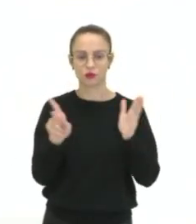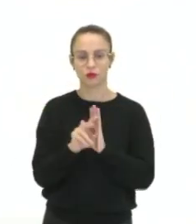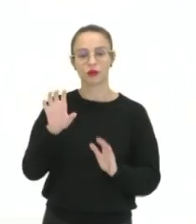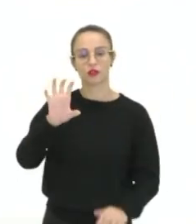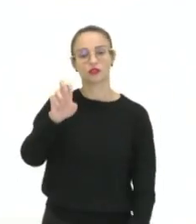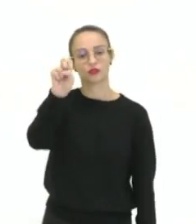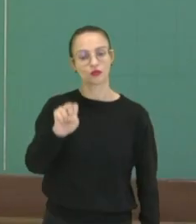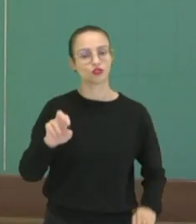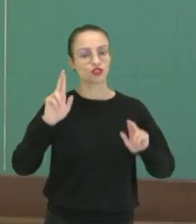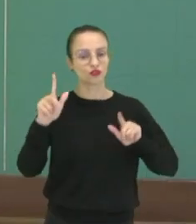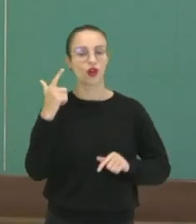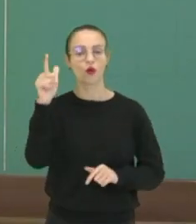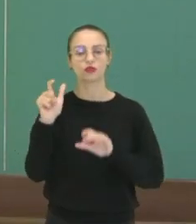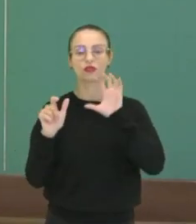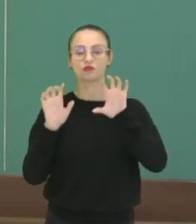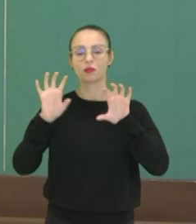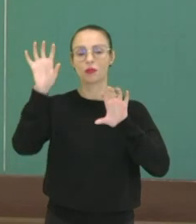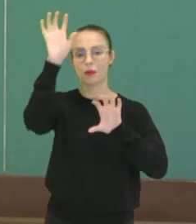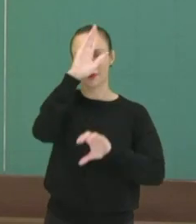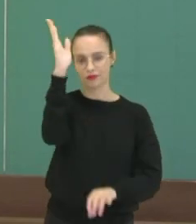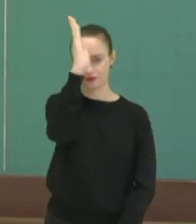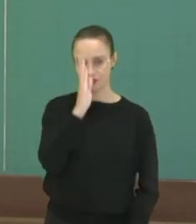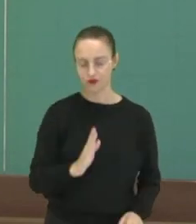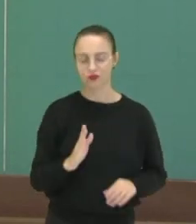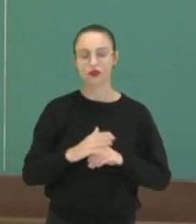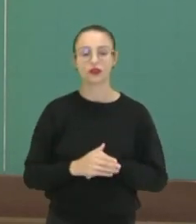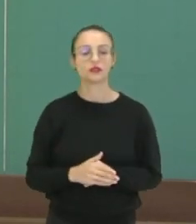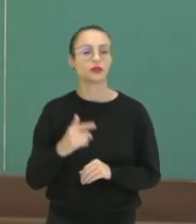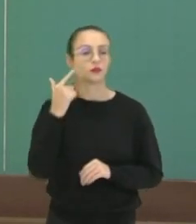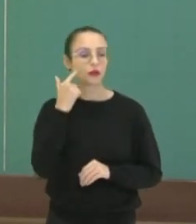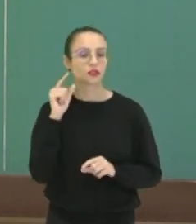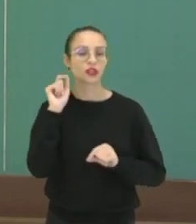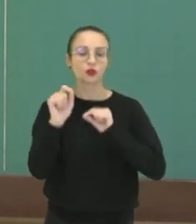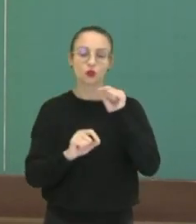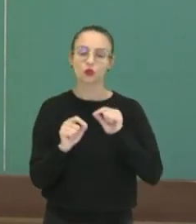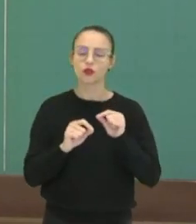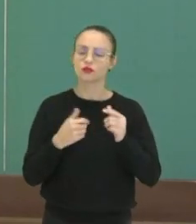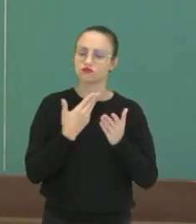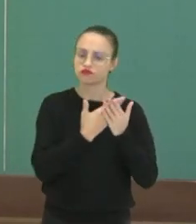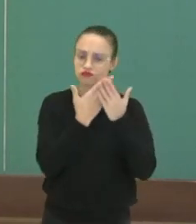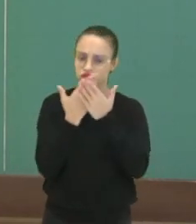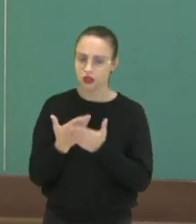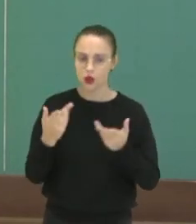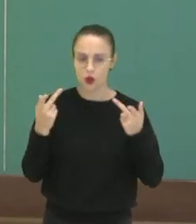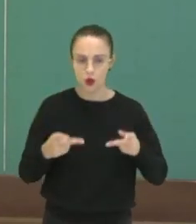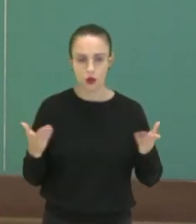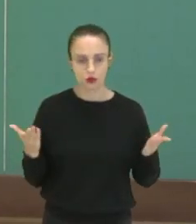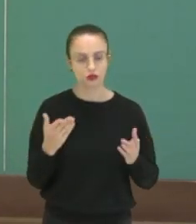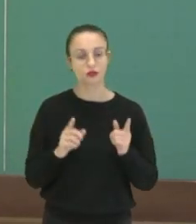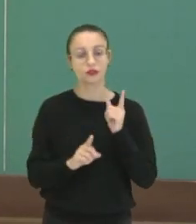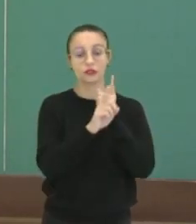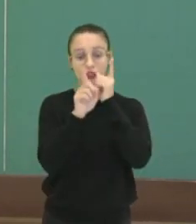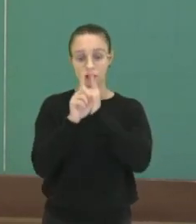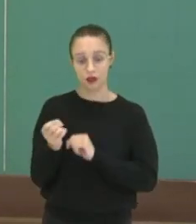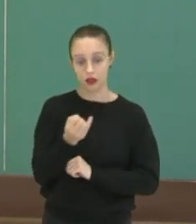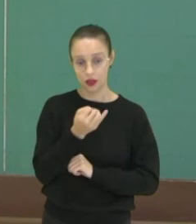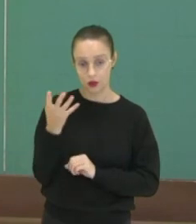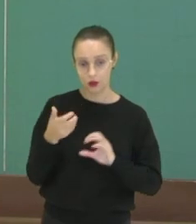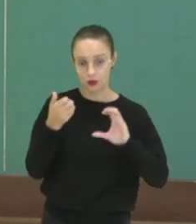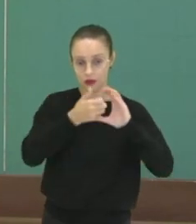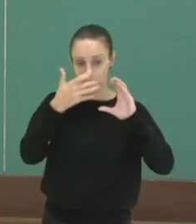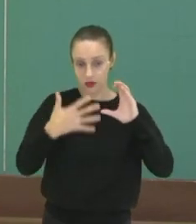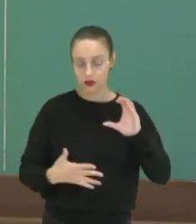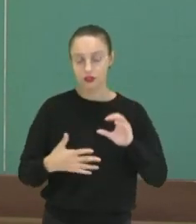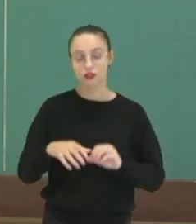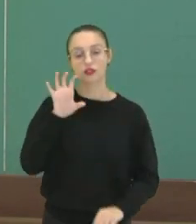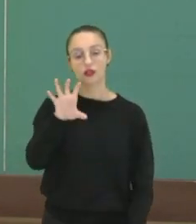sul, que é diferente de outras regiões. E pensando no que a gente desenvolveu na aula de hoje, né? Identificamos algumas características da região